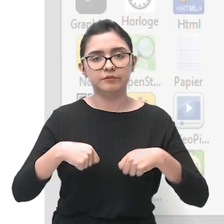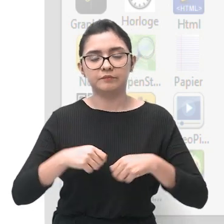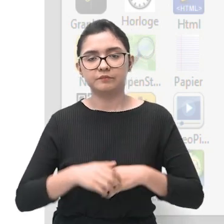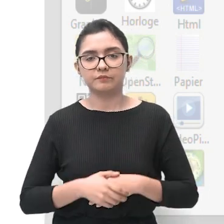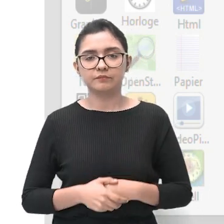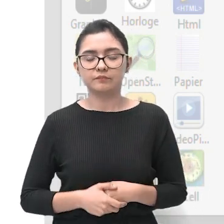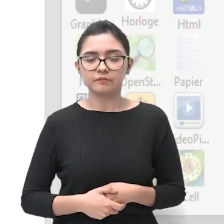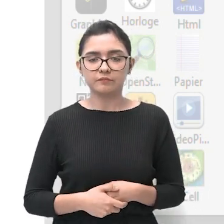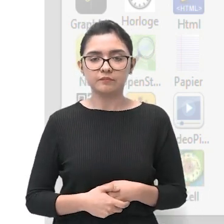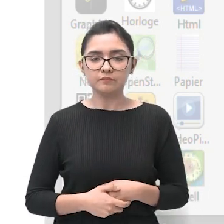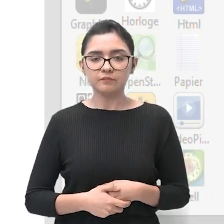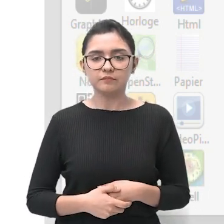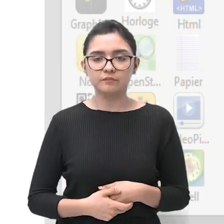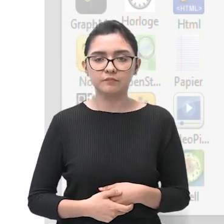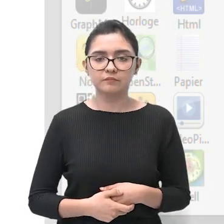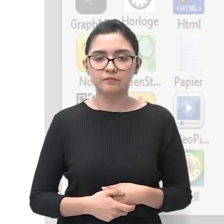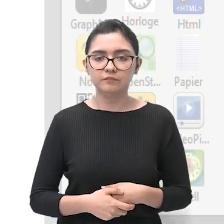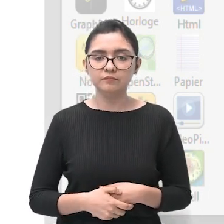Vamos ajustar aqui.